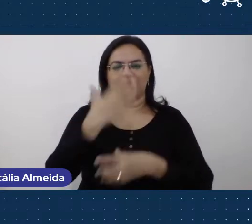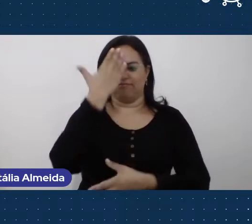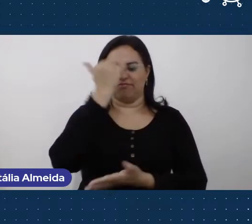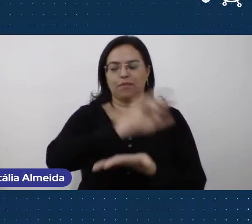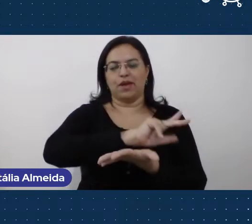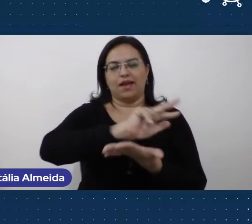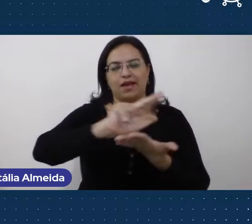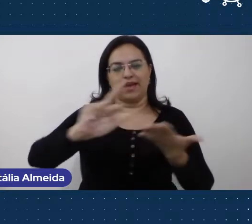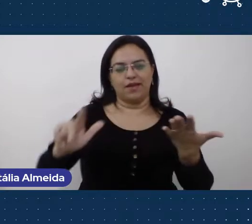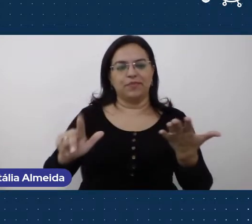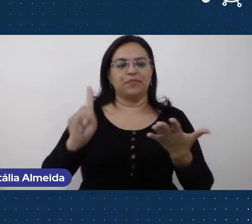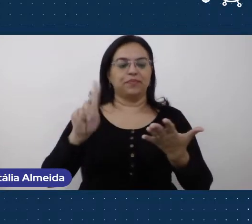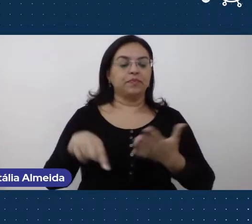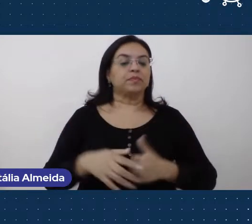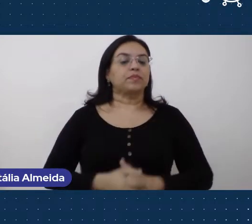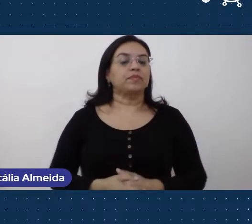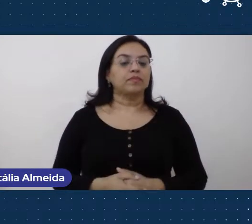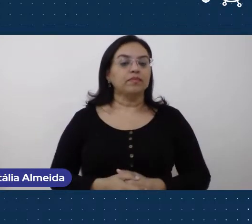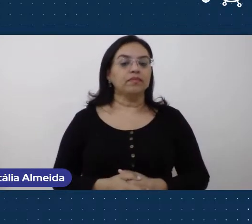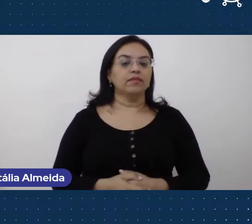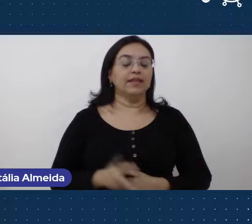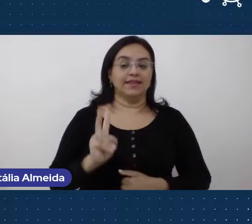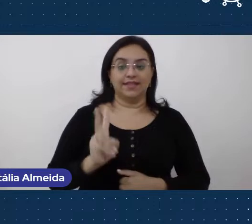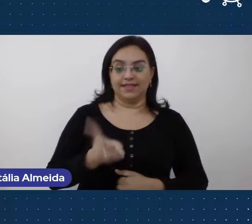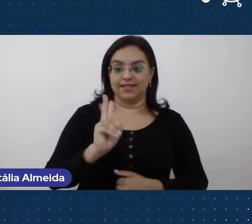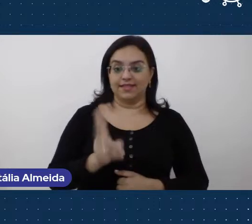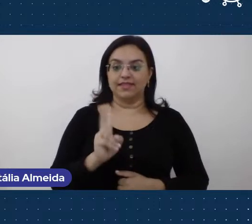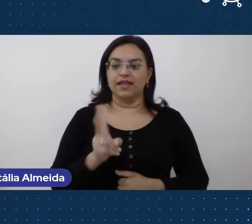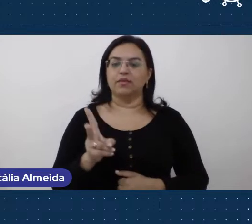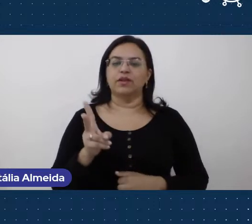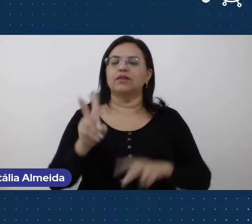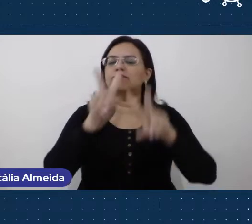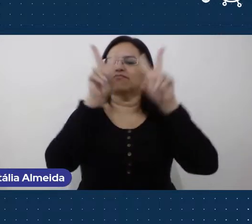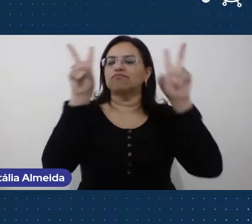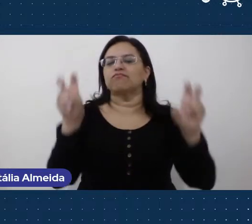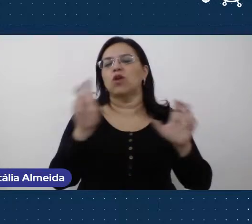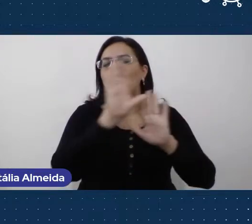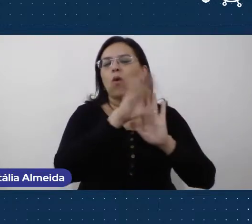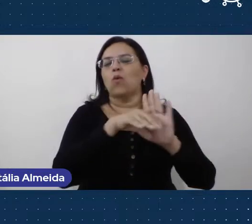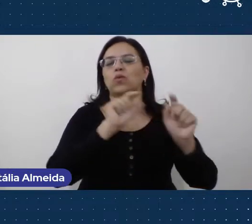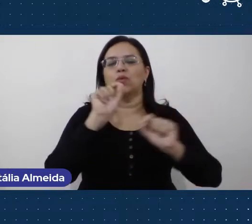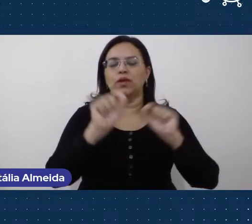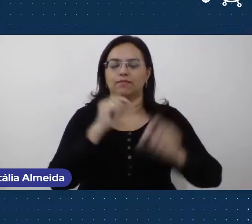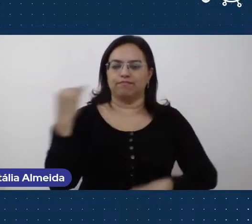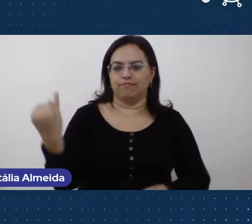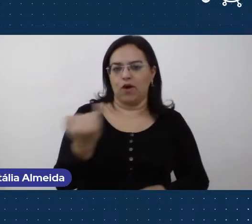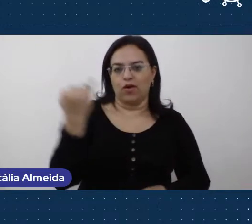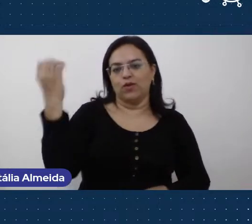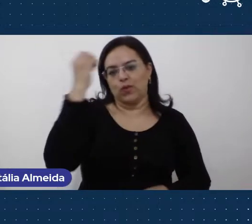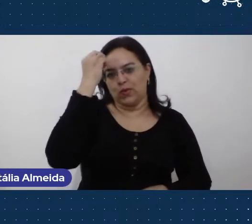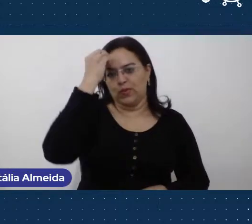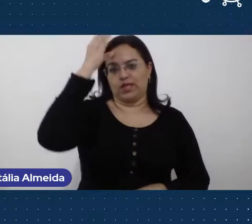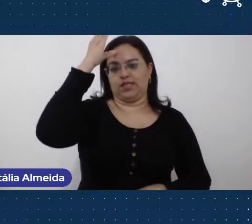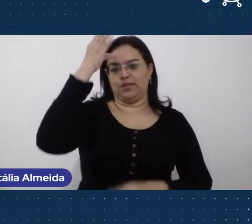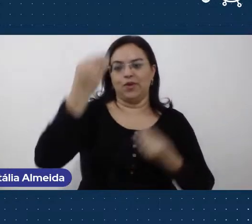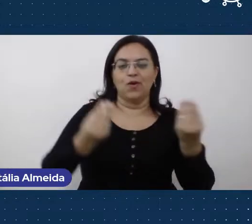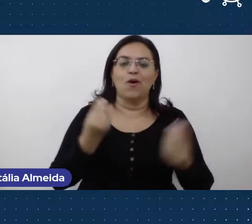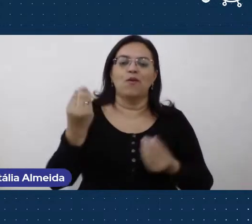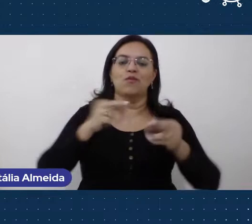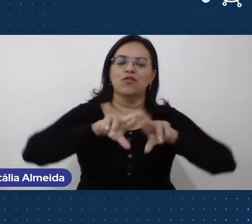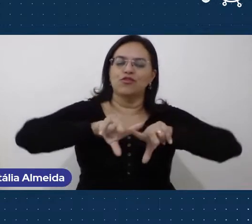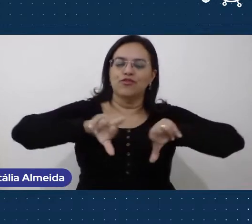e podcast. Sempre trazendo aí conteúdos de valor para vocês através das